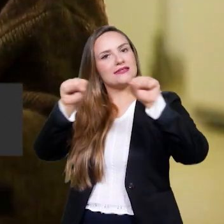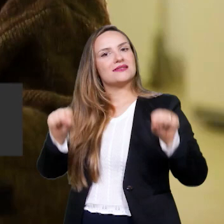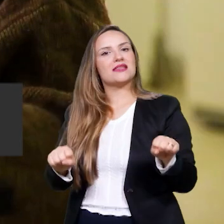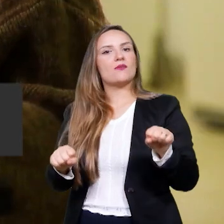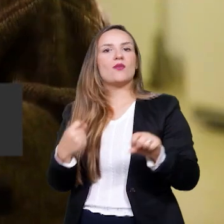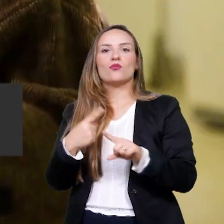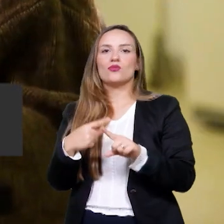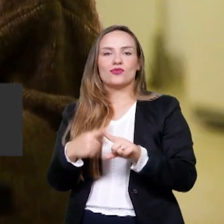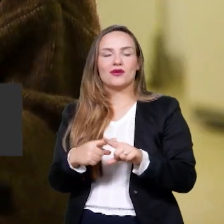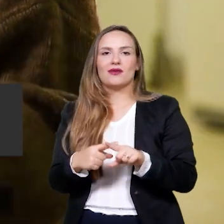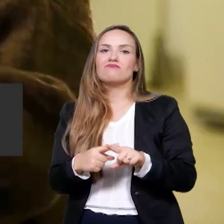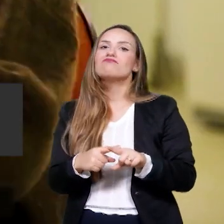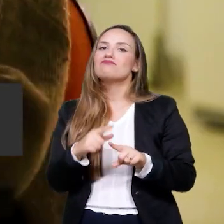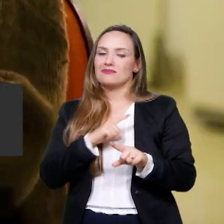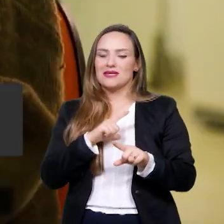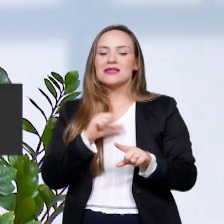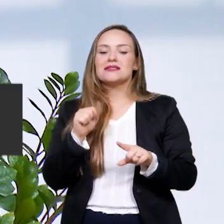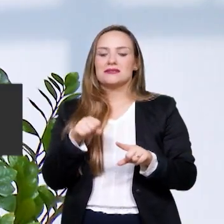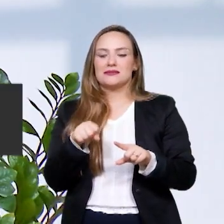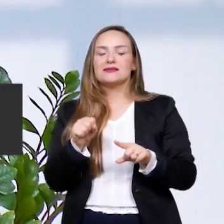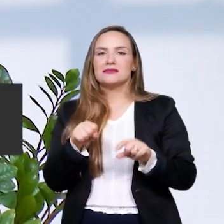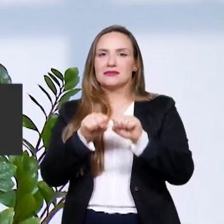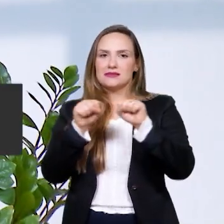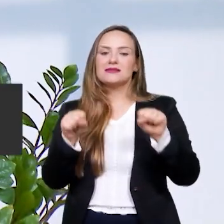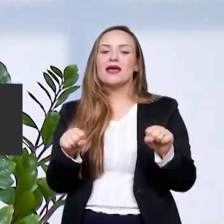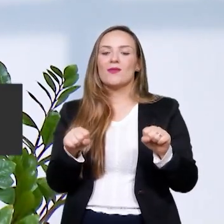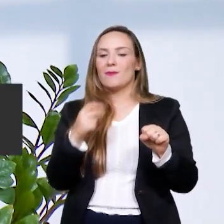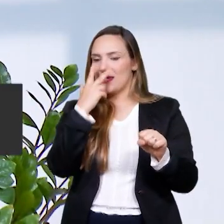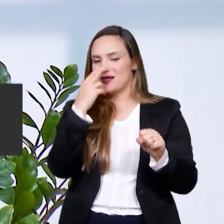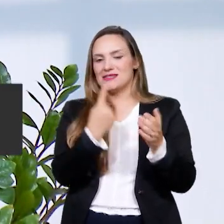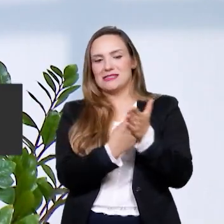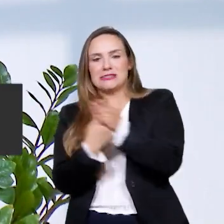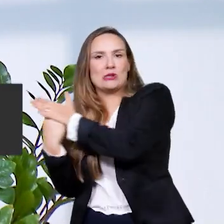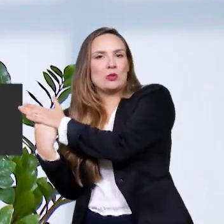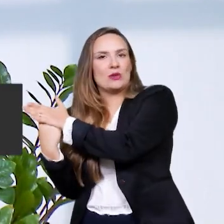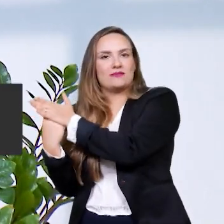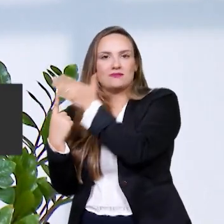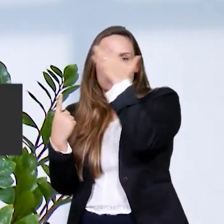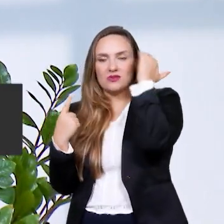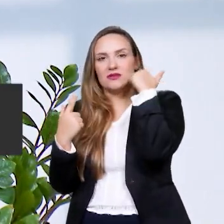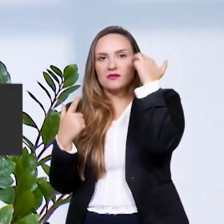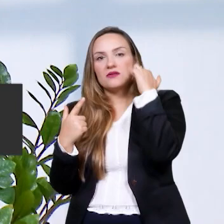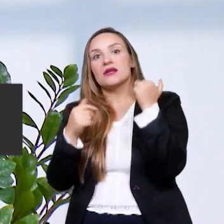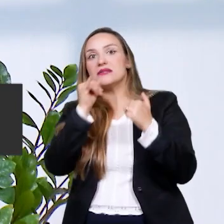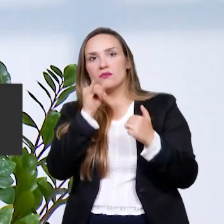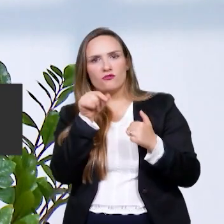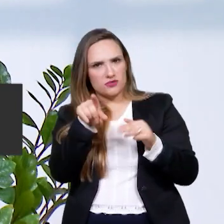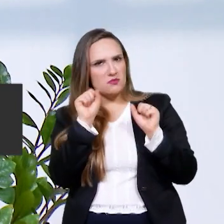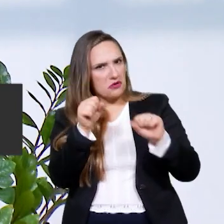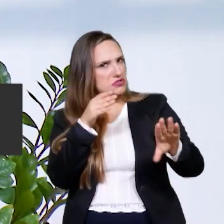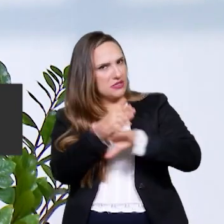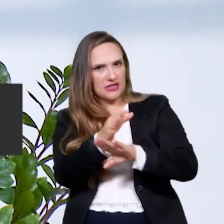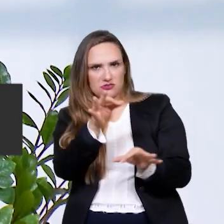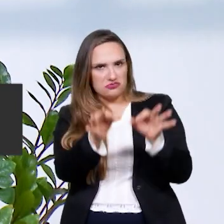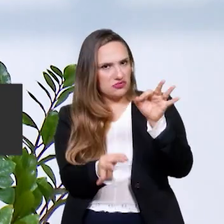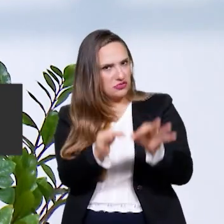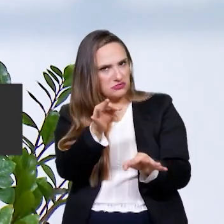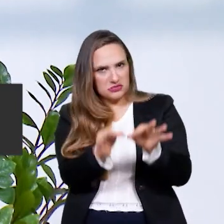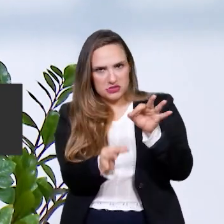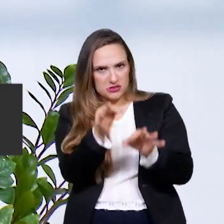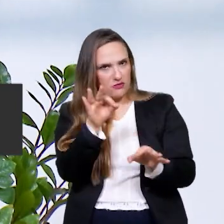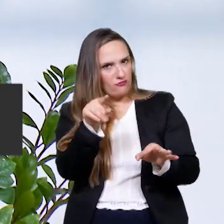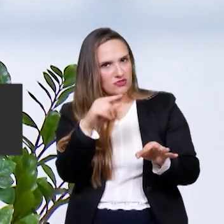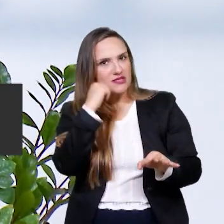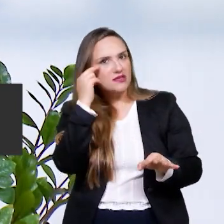é silenciador. Porque sim, nós temos capacidade de intelectual de estar na Assembleia, de estar no